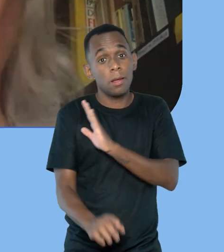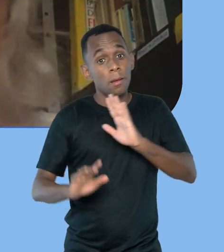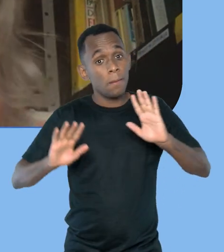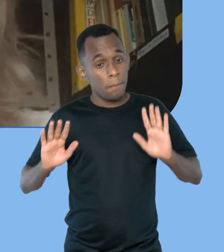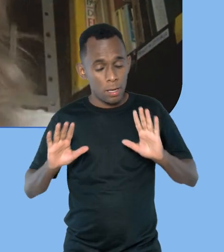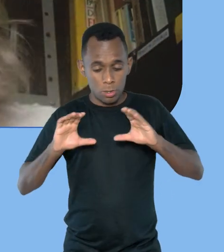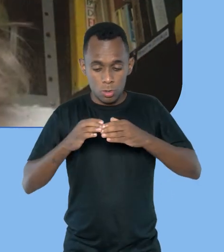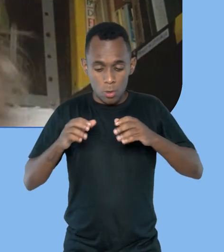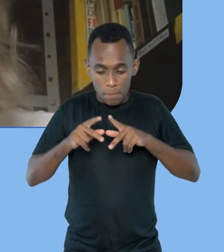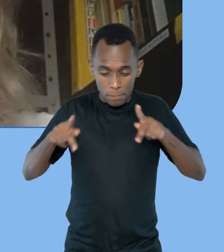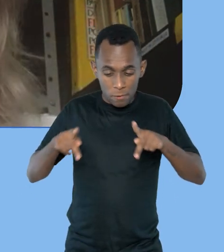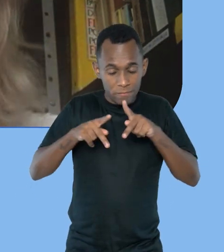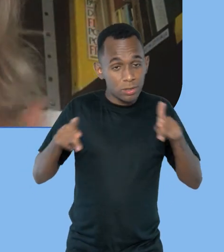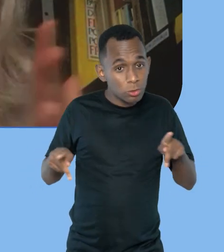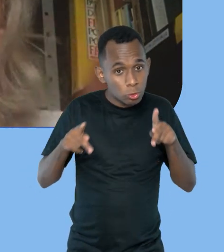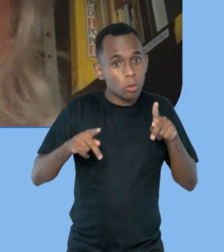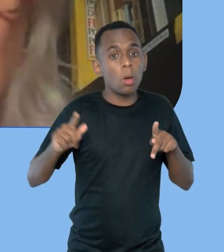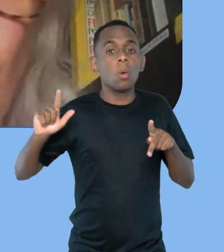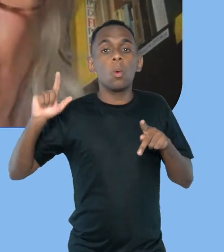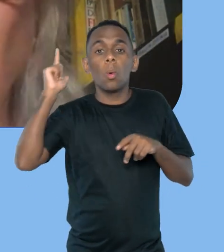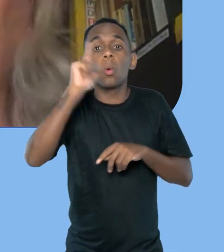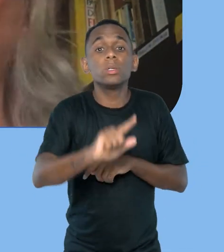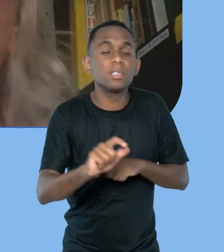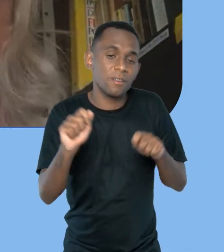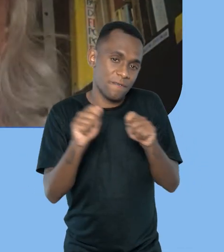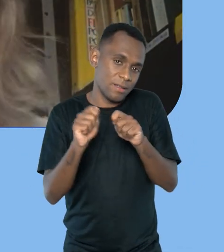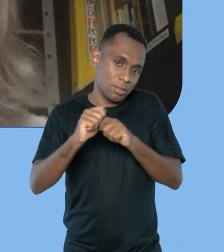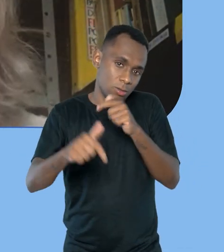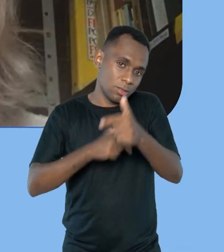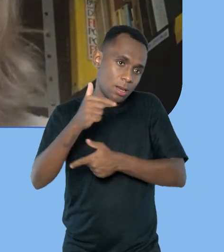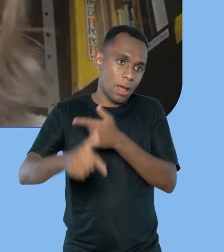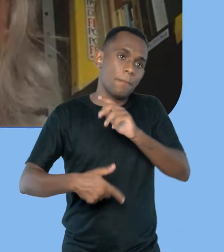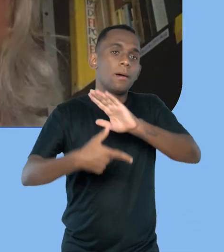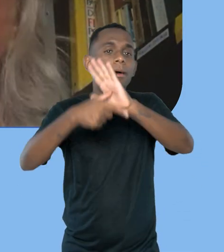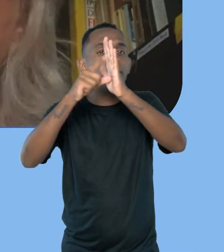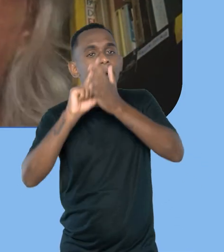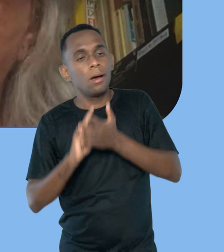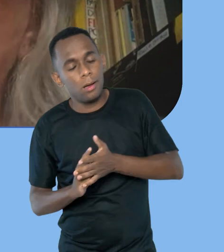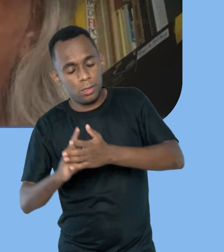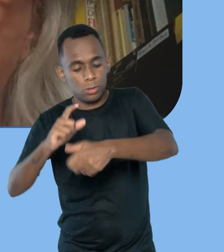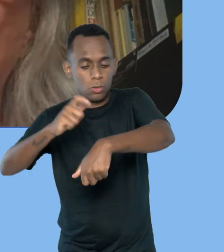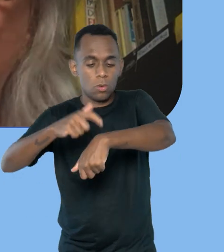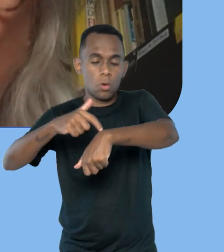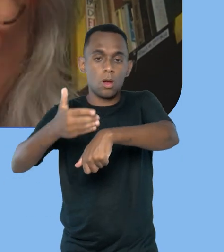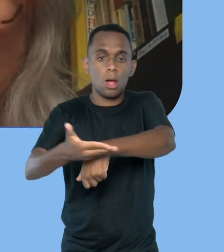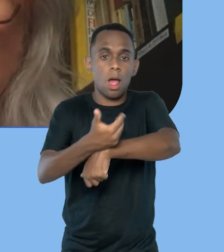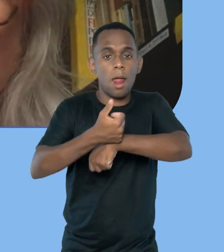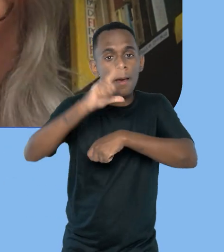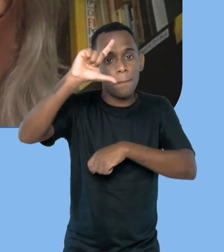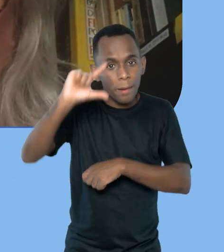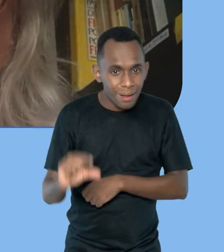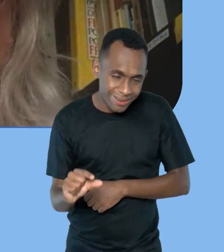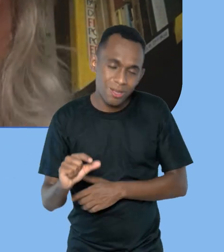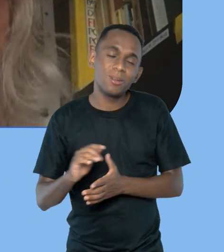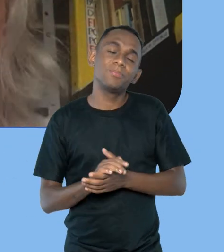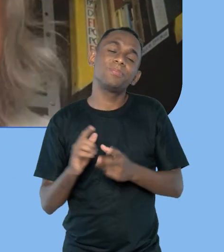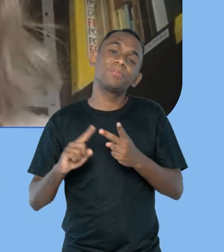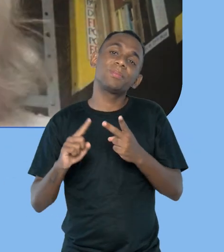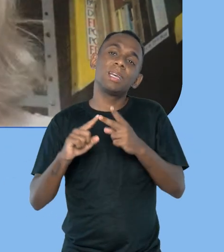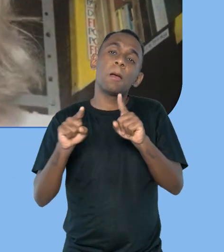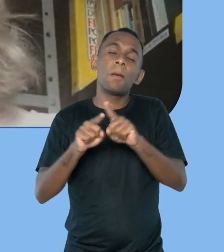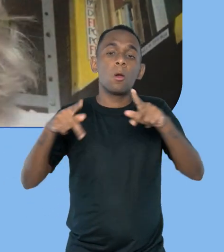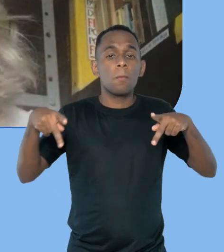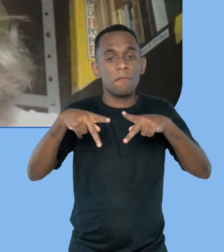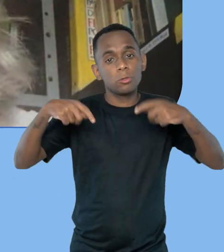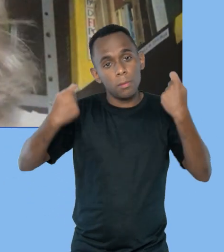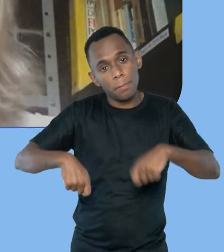aqui... Agora, para o professor dar conta disso, ele teria que ter uma carga horária menor. Ele